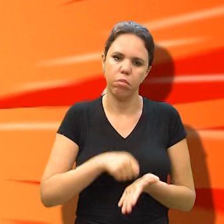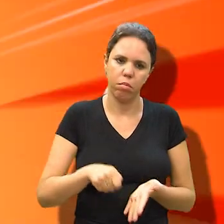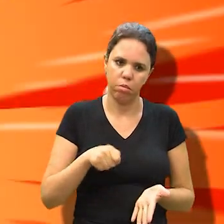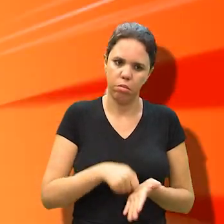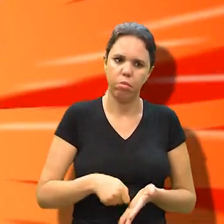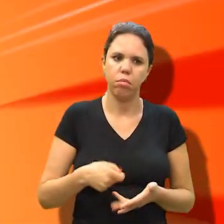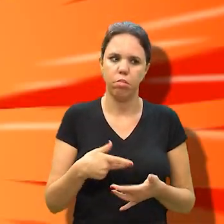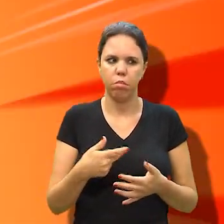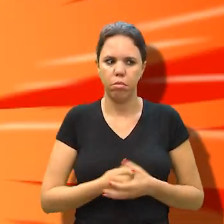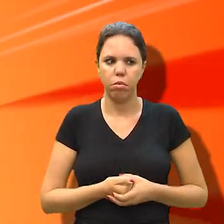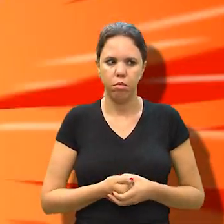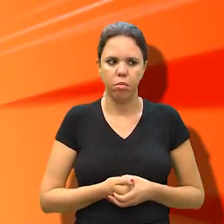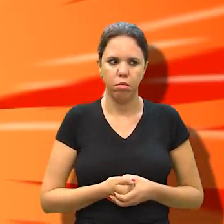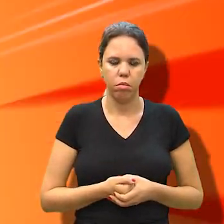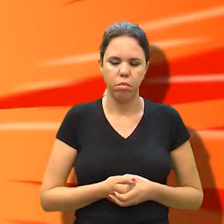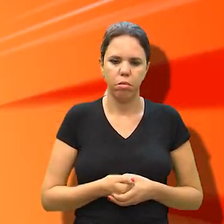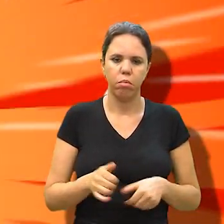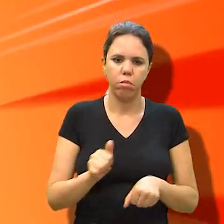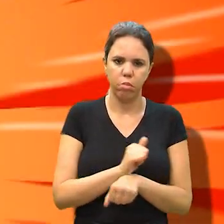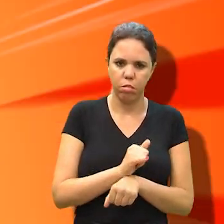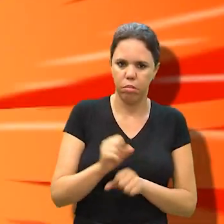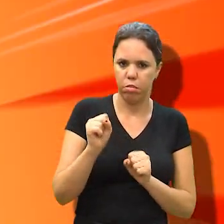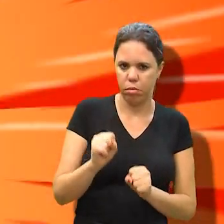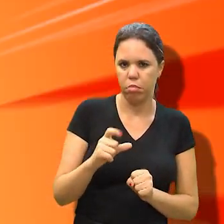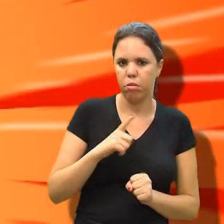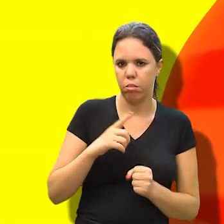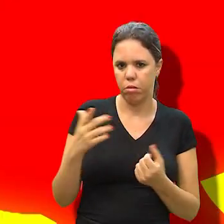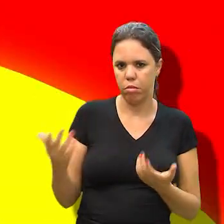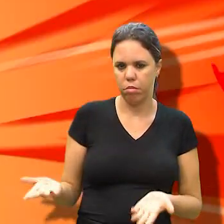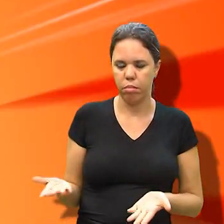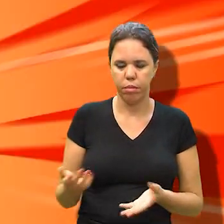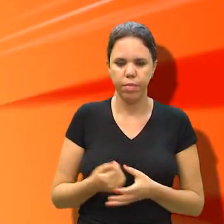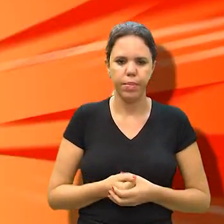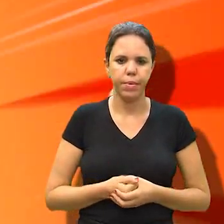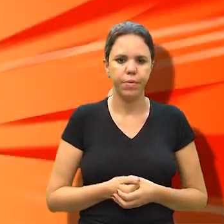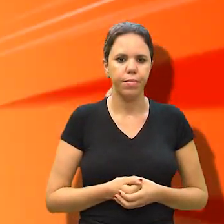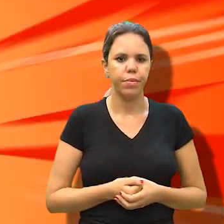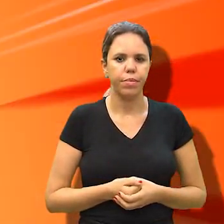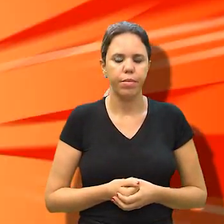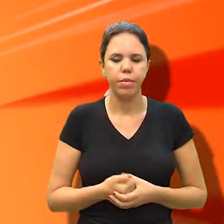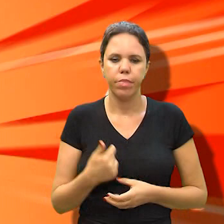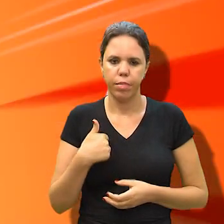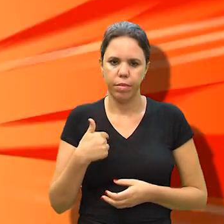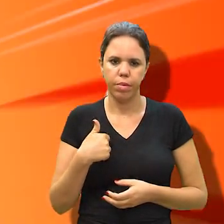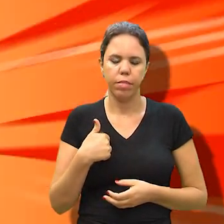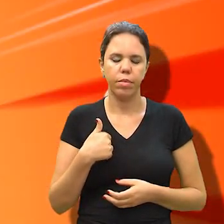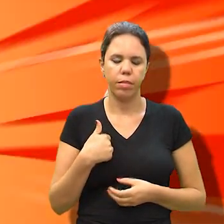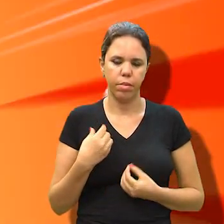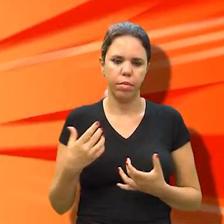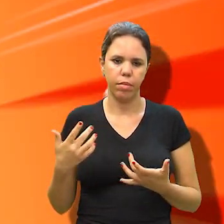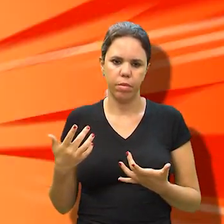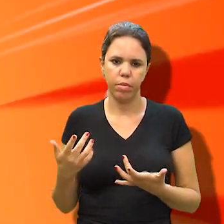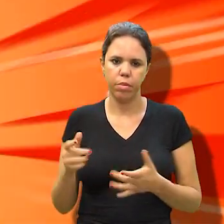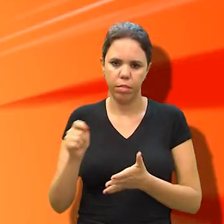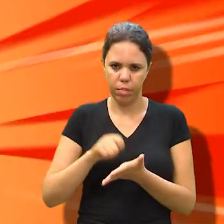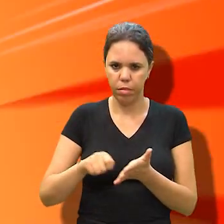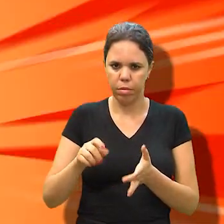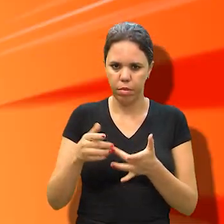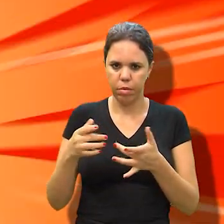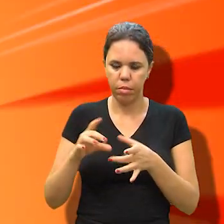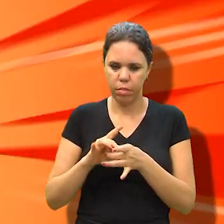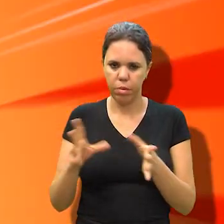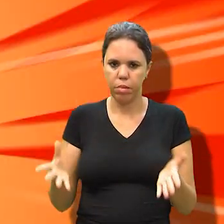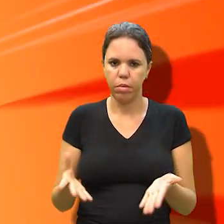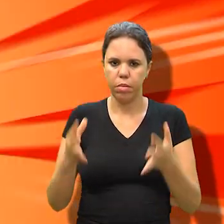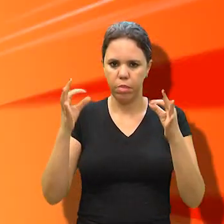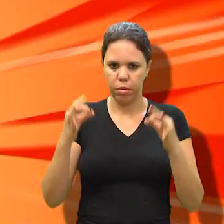de escrita e de caminhos que você pode tomar. Então, eu concebi, e assim, vou